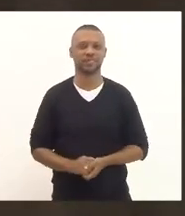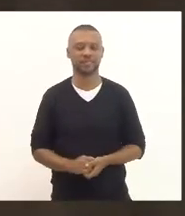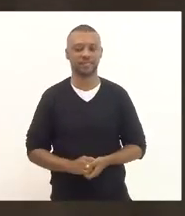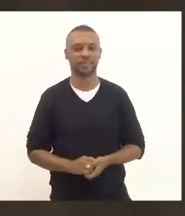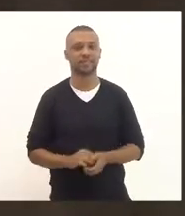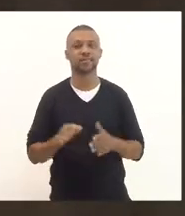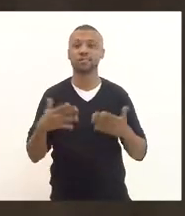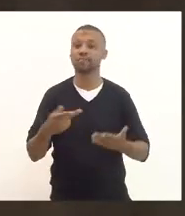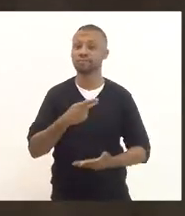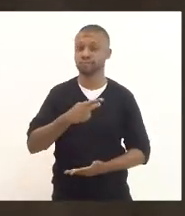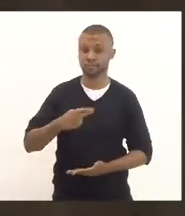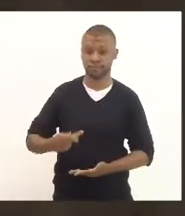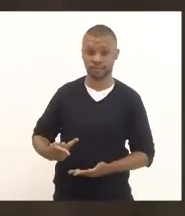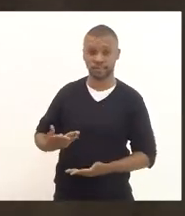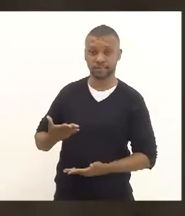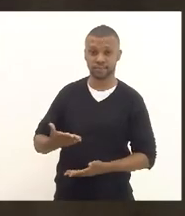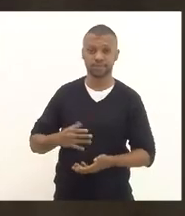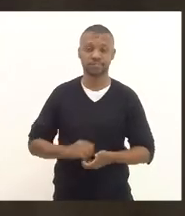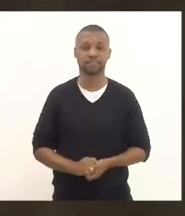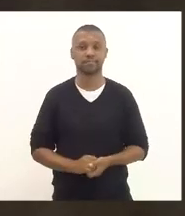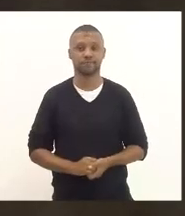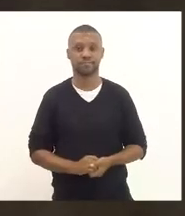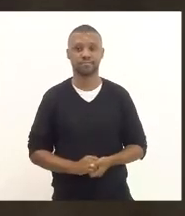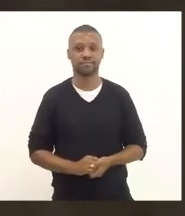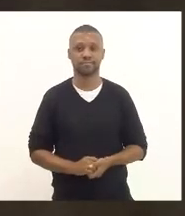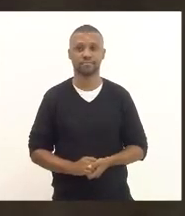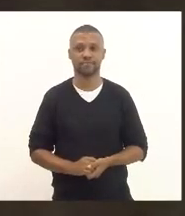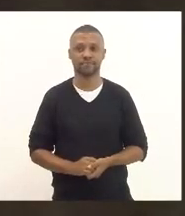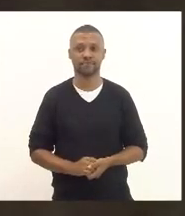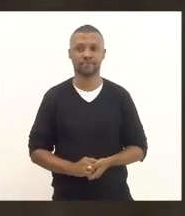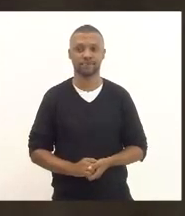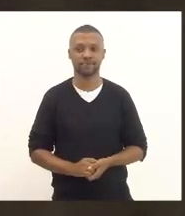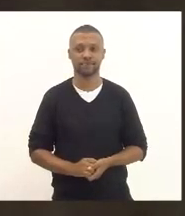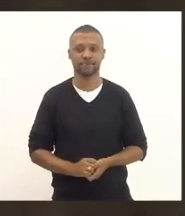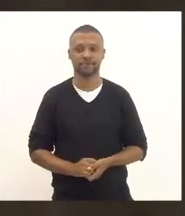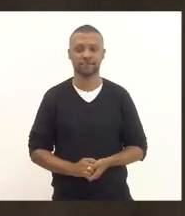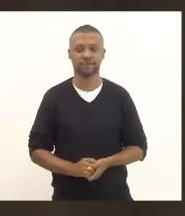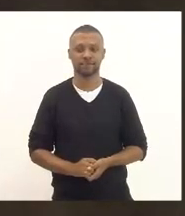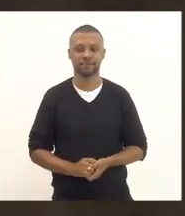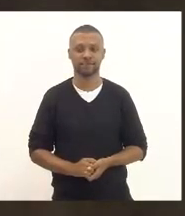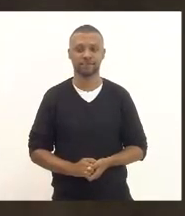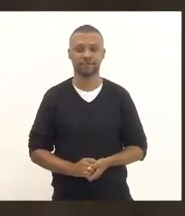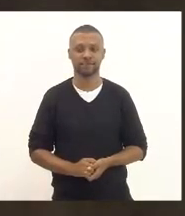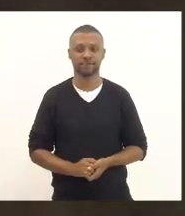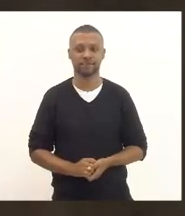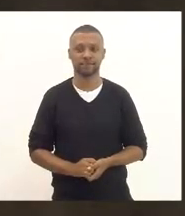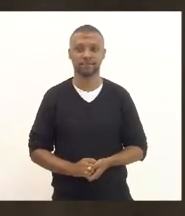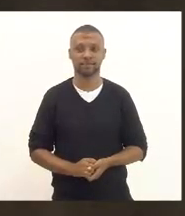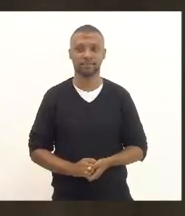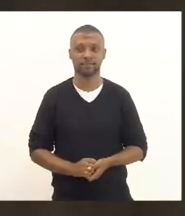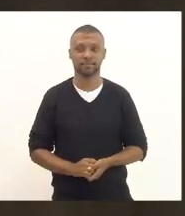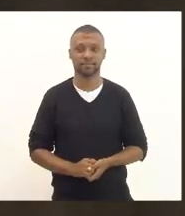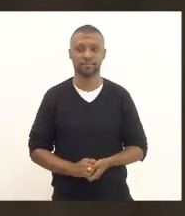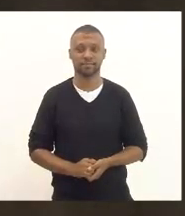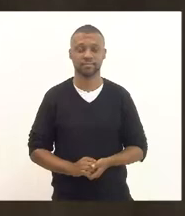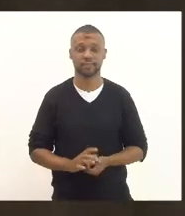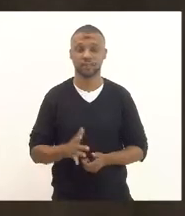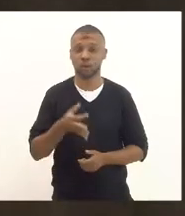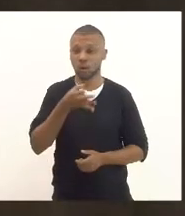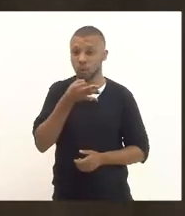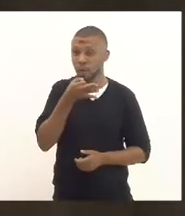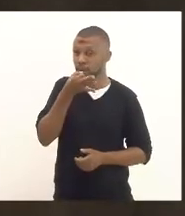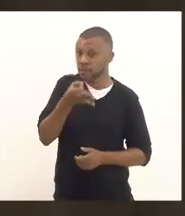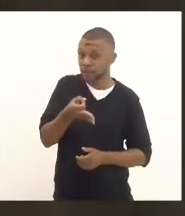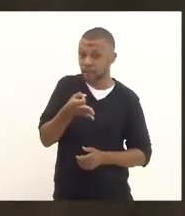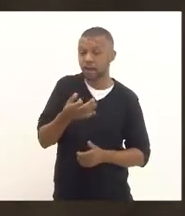o seu presidente E aí o do Márcio o parecer